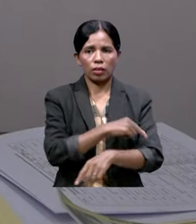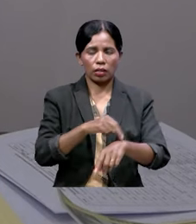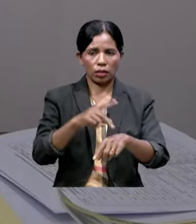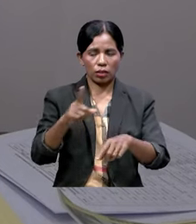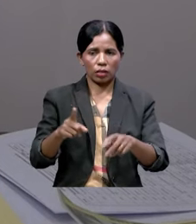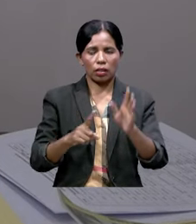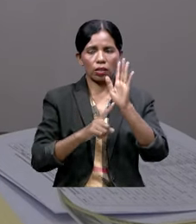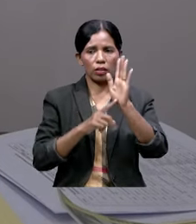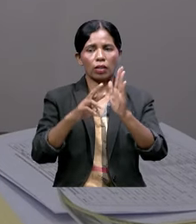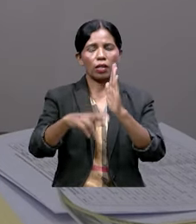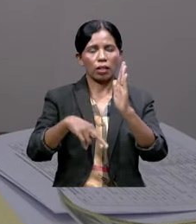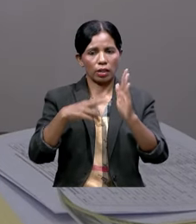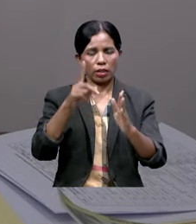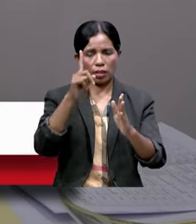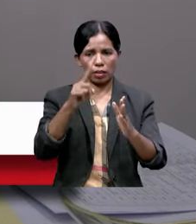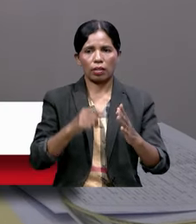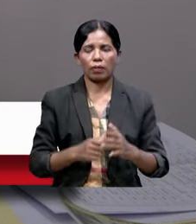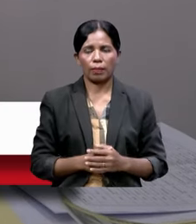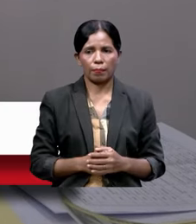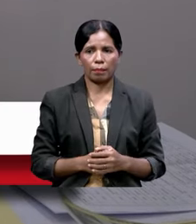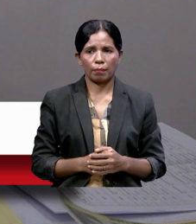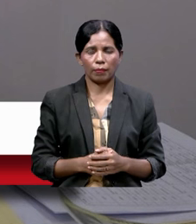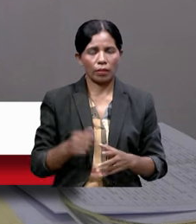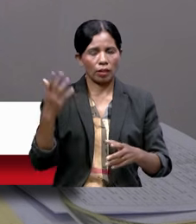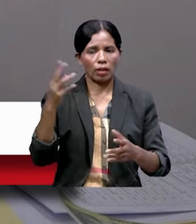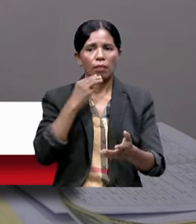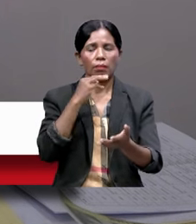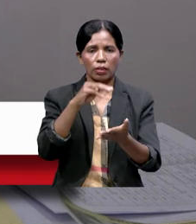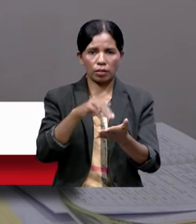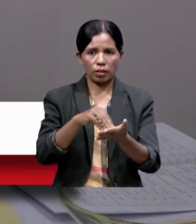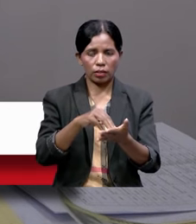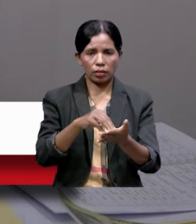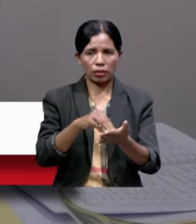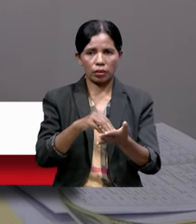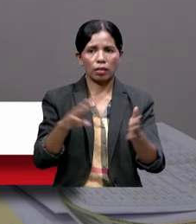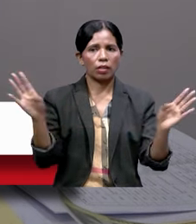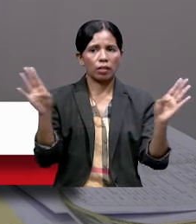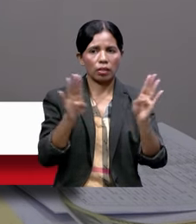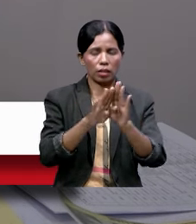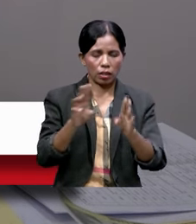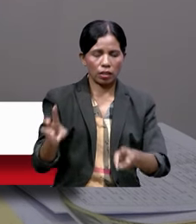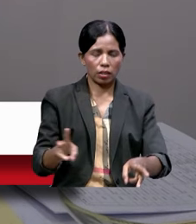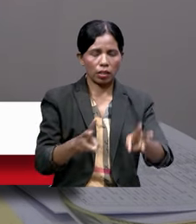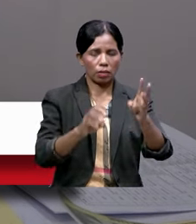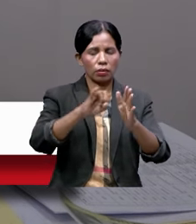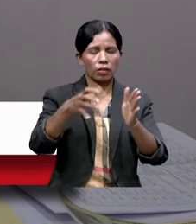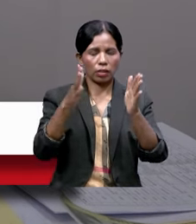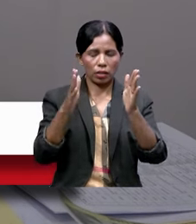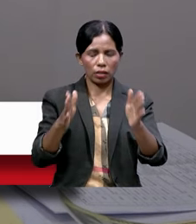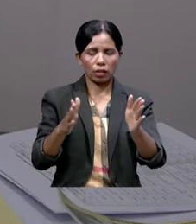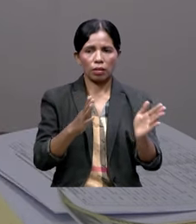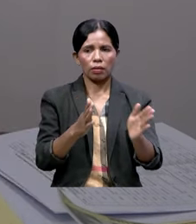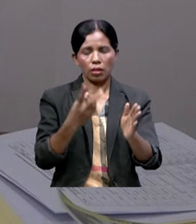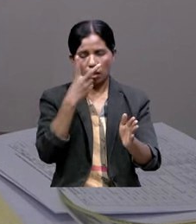ni regra ida nebe iha mensagem kata sena taka dalan ba junis sira ta sesu favor ida halor